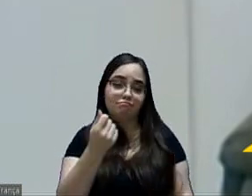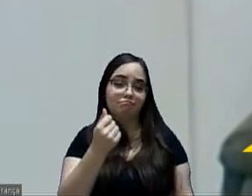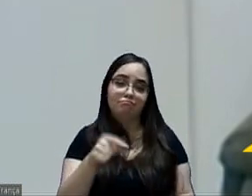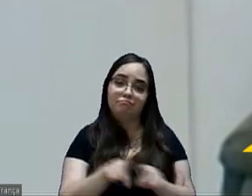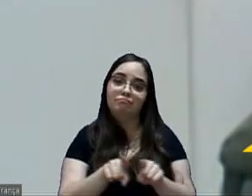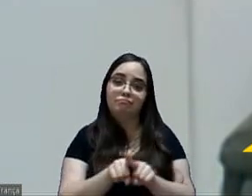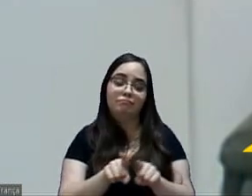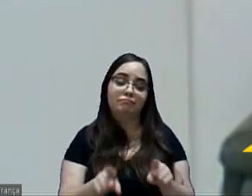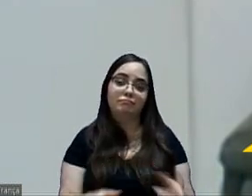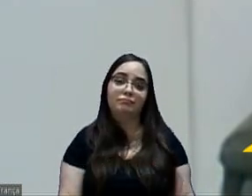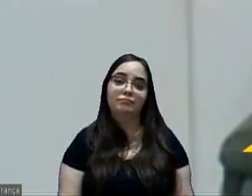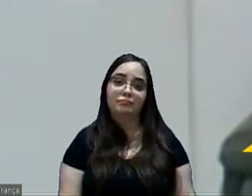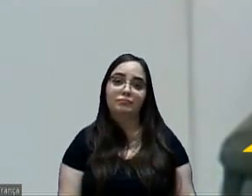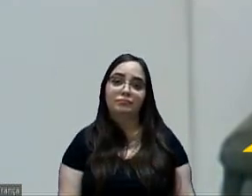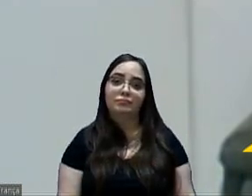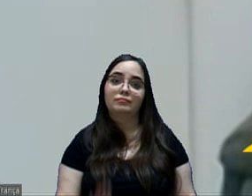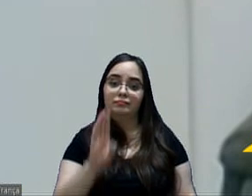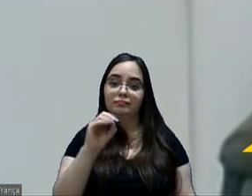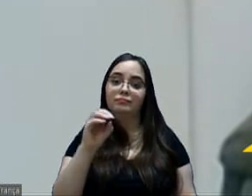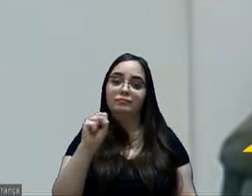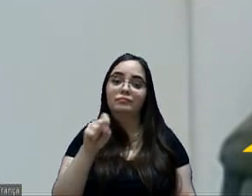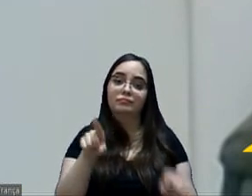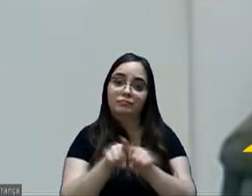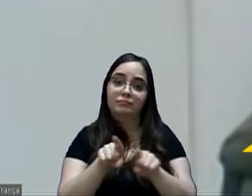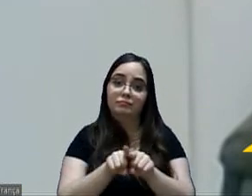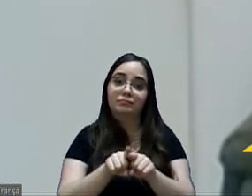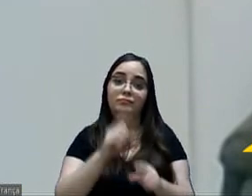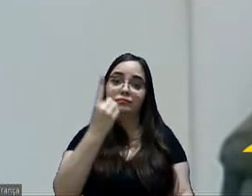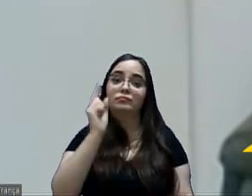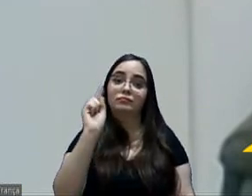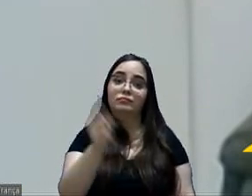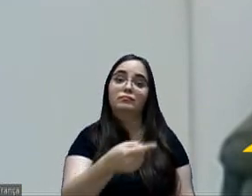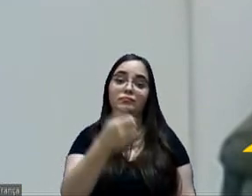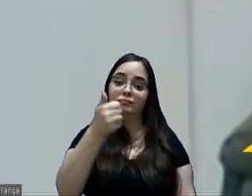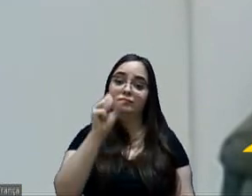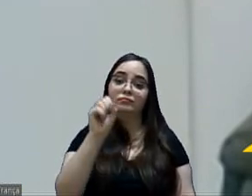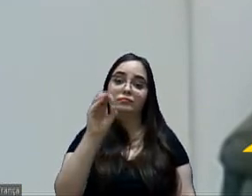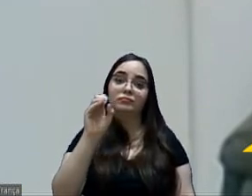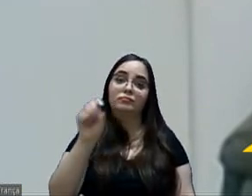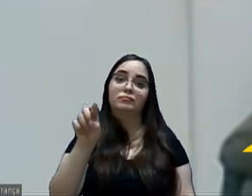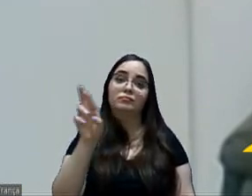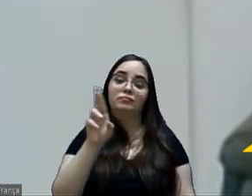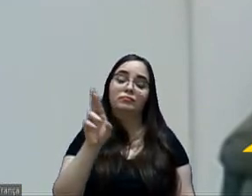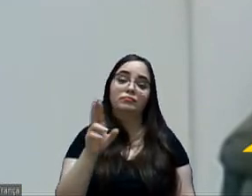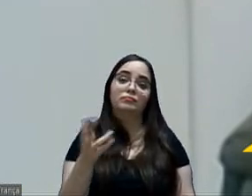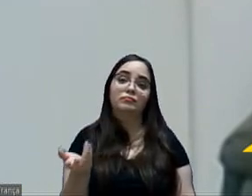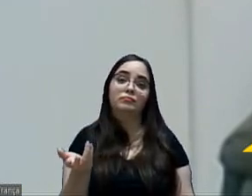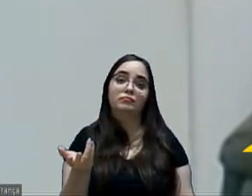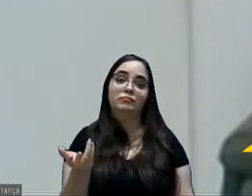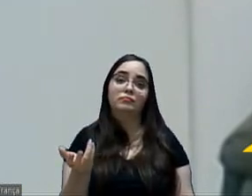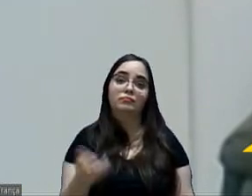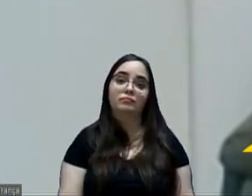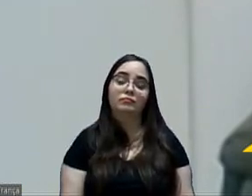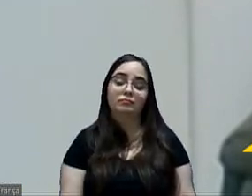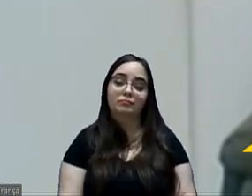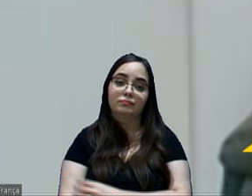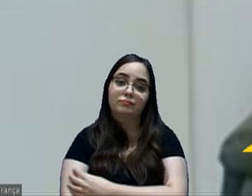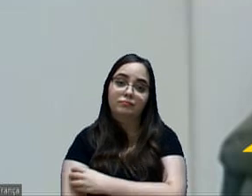saúde, o BOS, nós estamos tirando 1 milhão e 180 do BOS, é dinheiro da saúde para dizer que vai para a saúde.